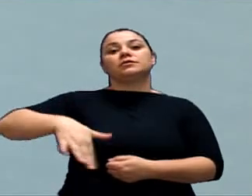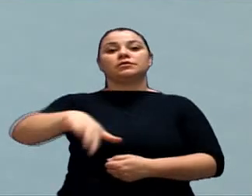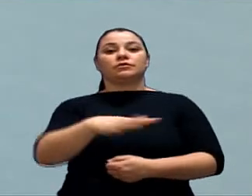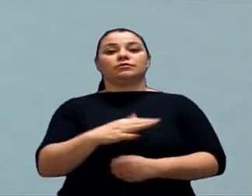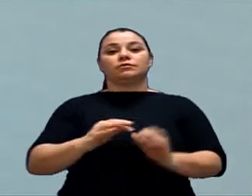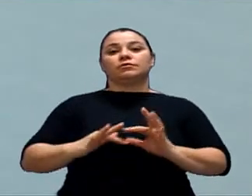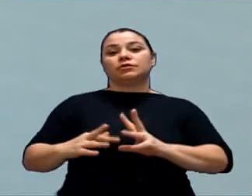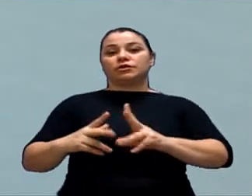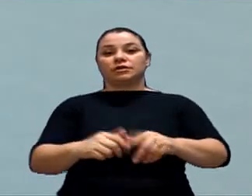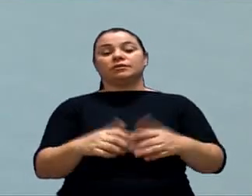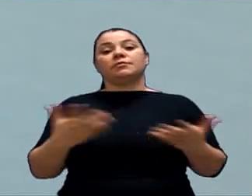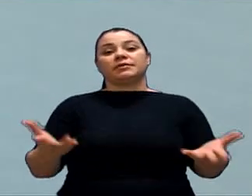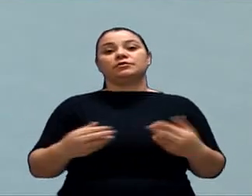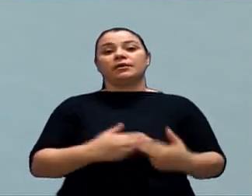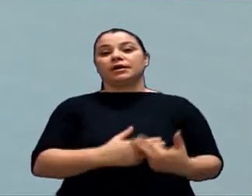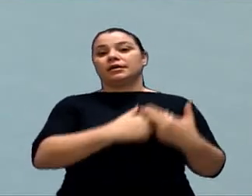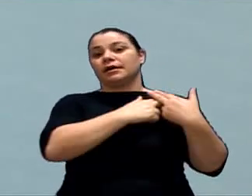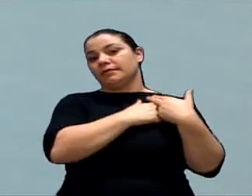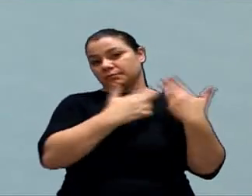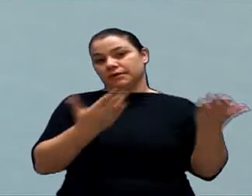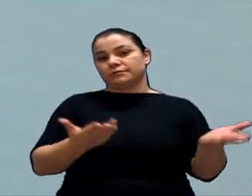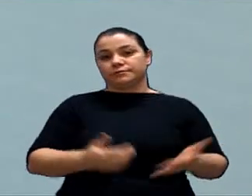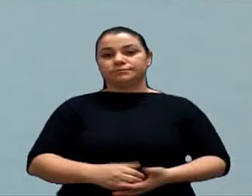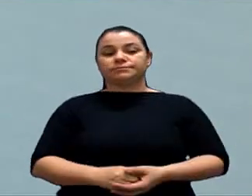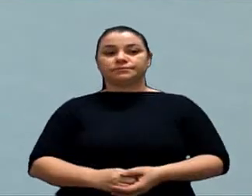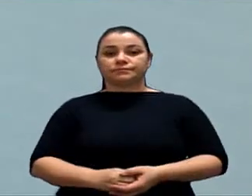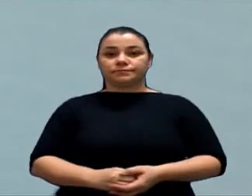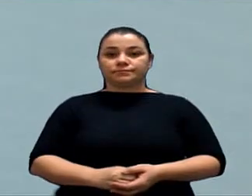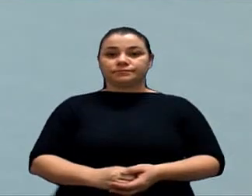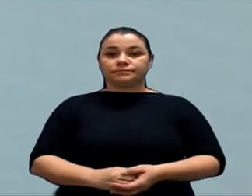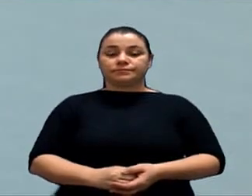porque as pessoas querem dignidade. Obrigada.